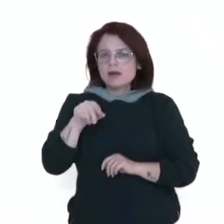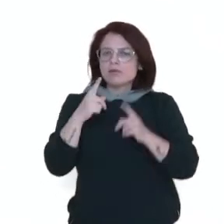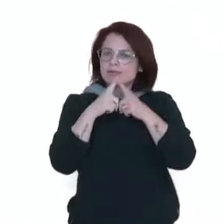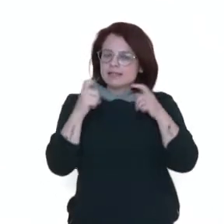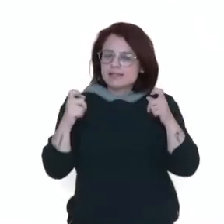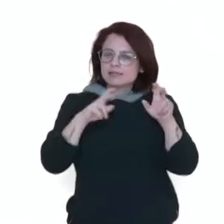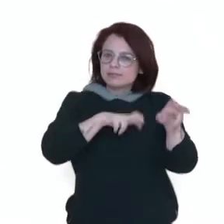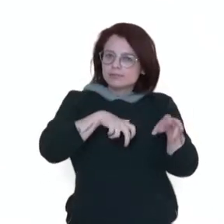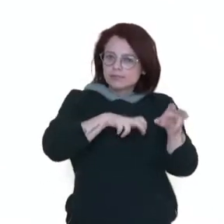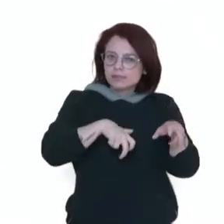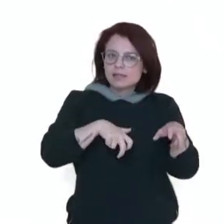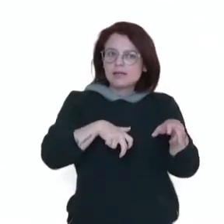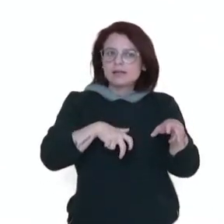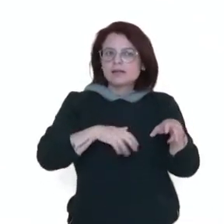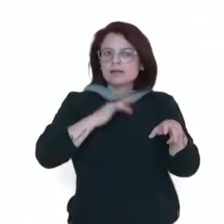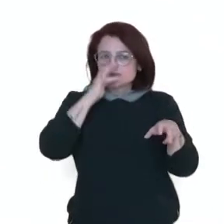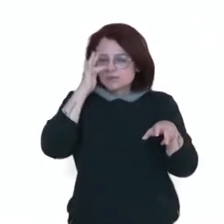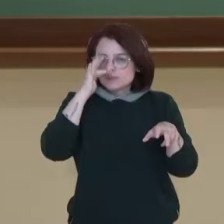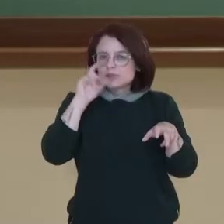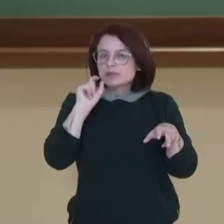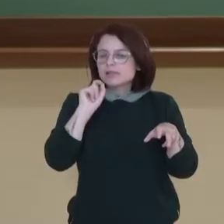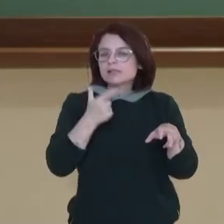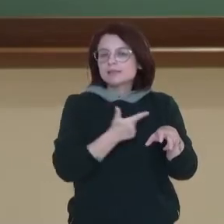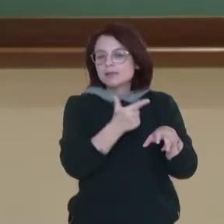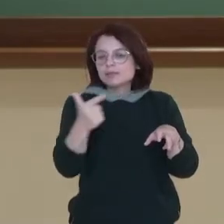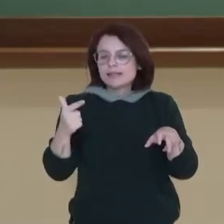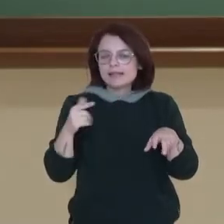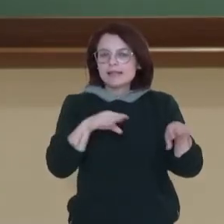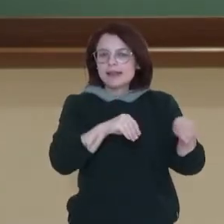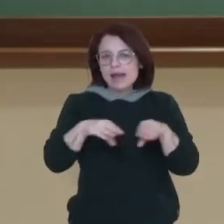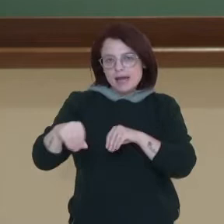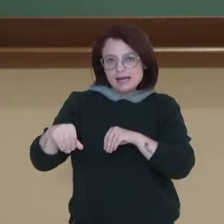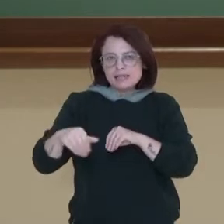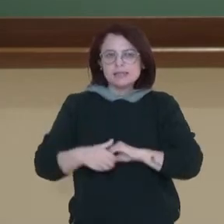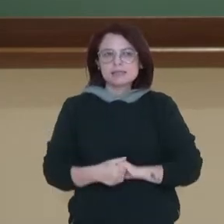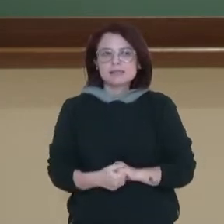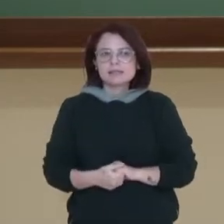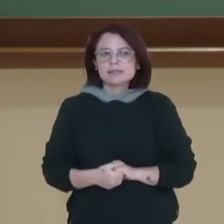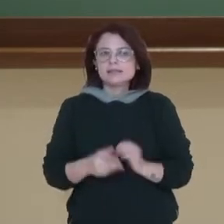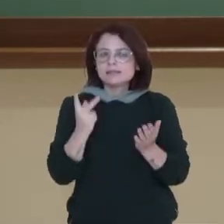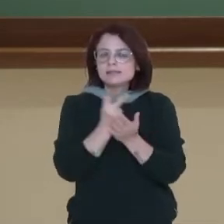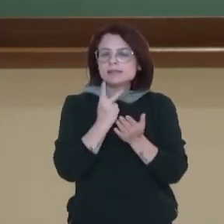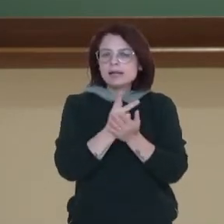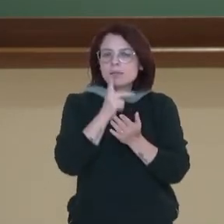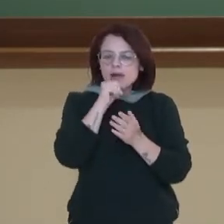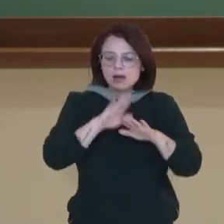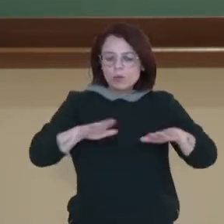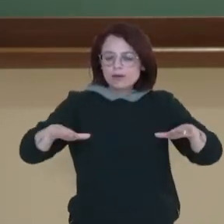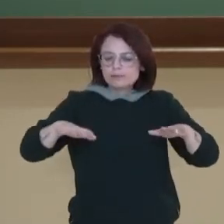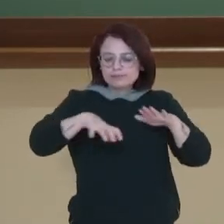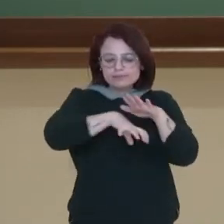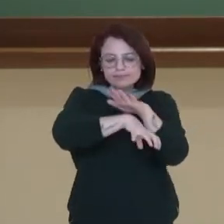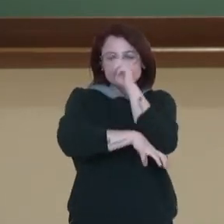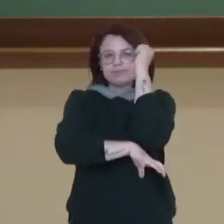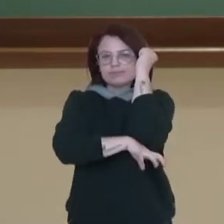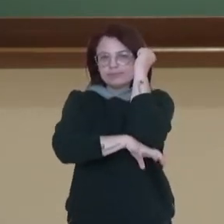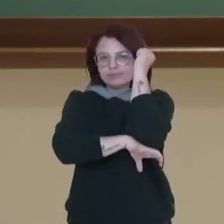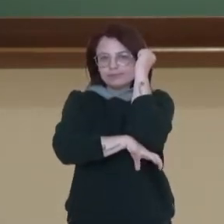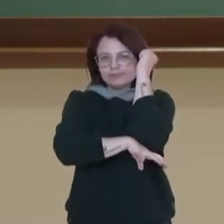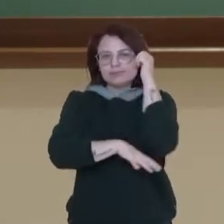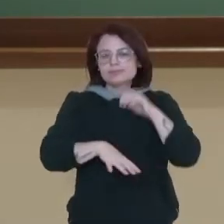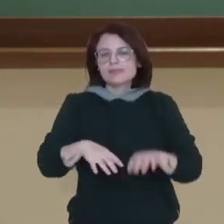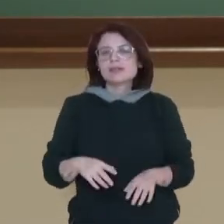cultivar as plantas sem especificamente o solo, né? Então, as raízes elas vão receber a água e os nutrientes essenciais